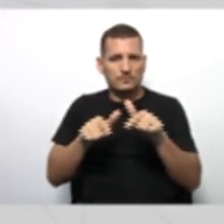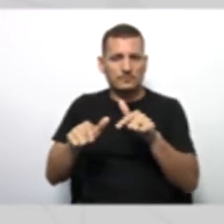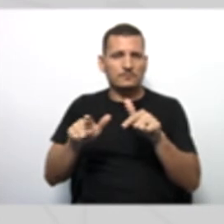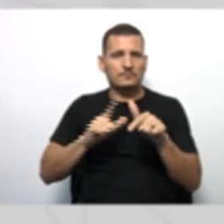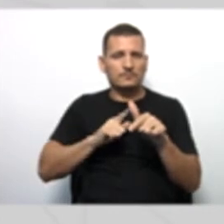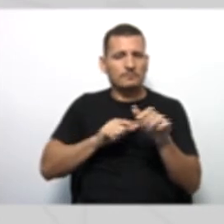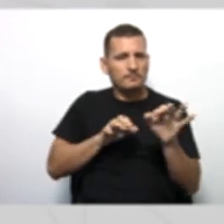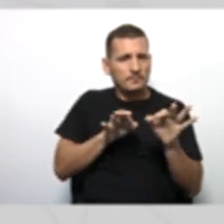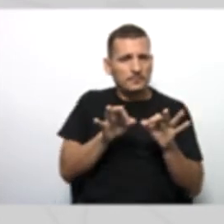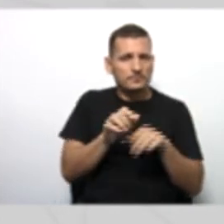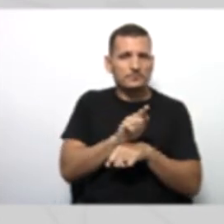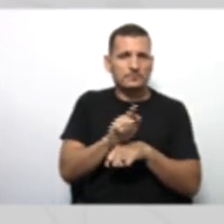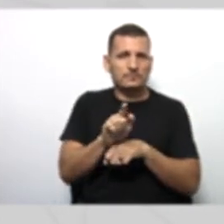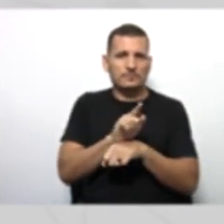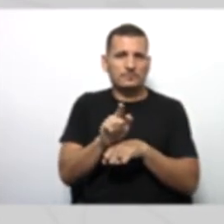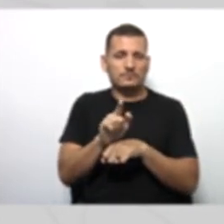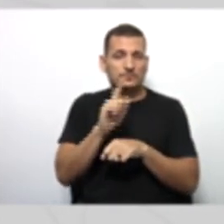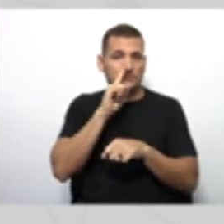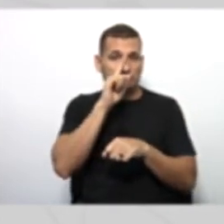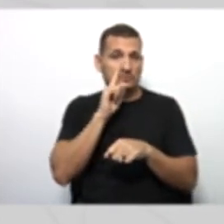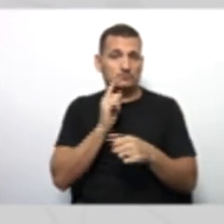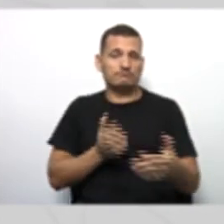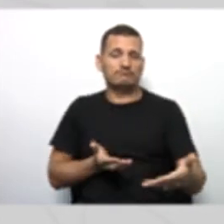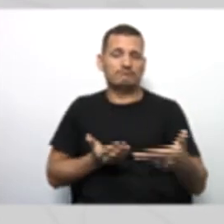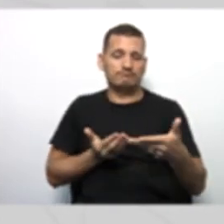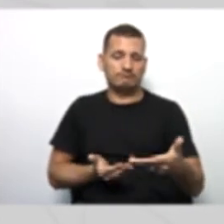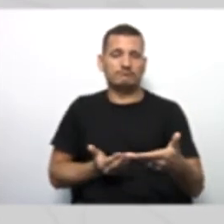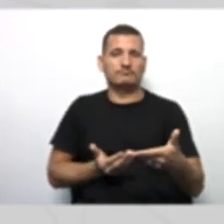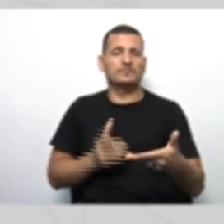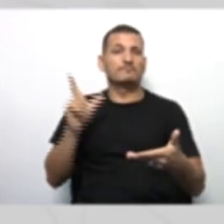ok? Então, bora lá, gente. Em relação às